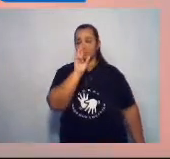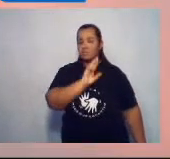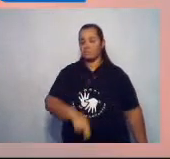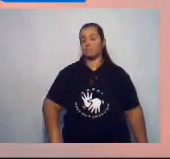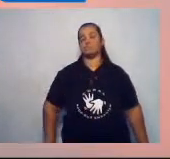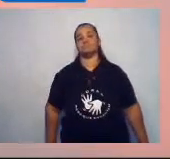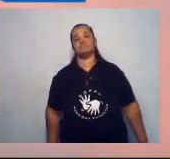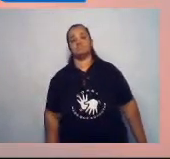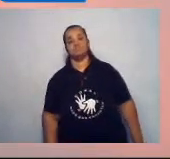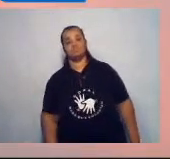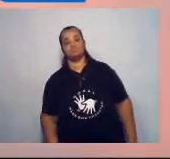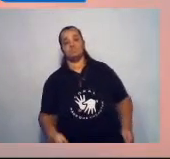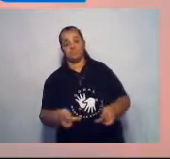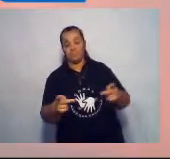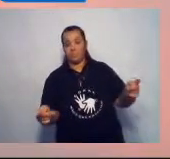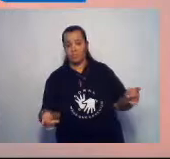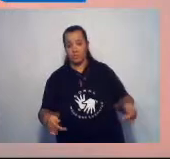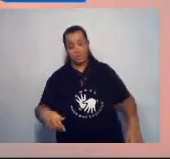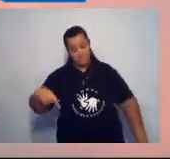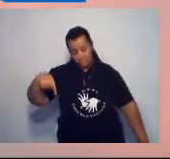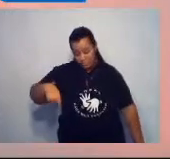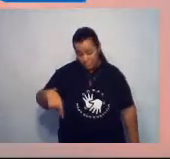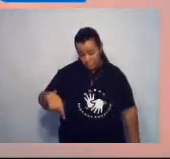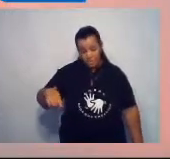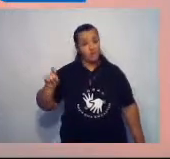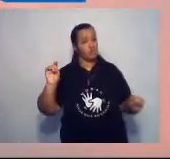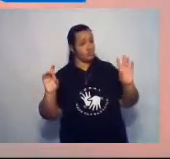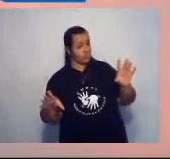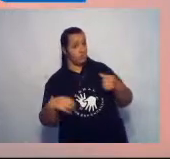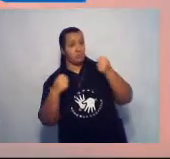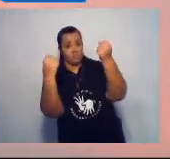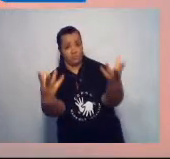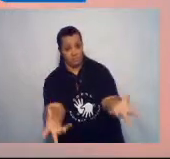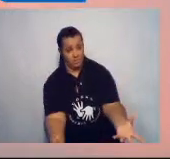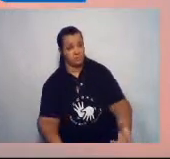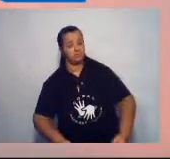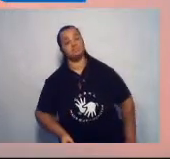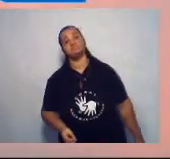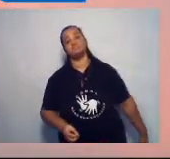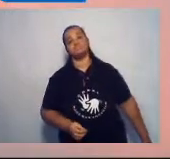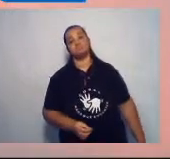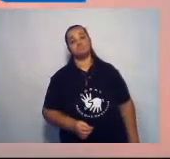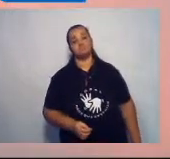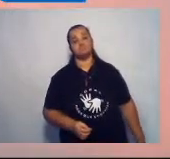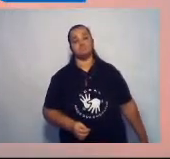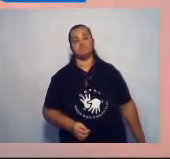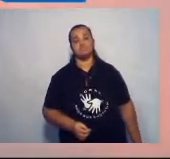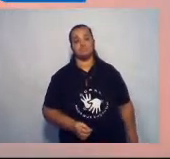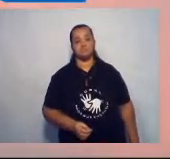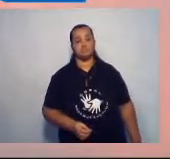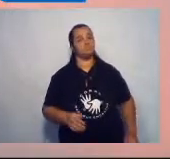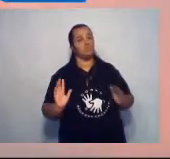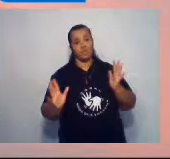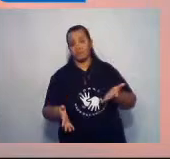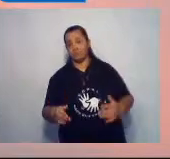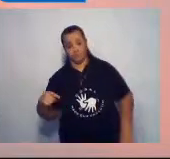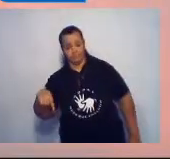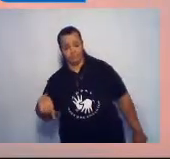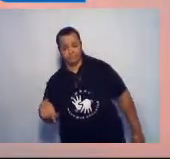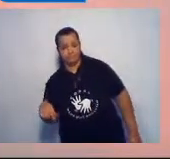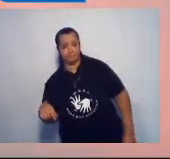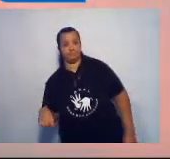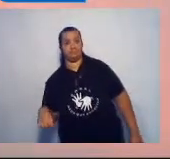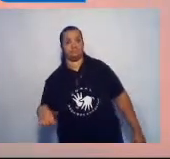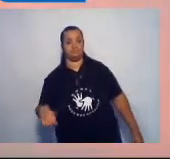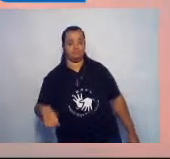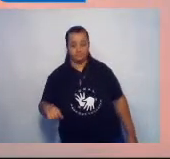Restaurante Pizzaria, tá bem? Esse prêmio é exclusivo para o nosso QR Code. Então você que está doando, colaborando, já vai estar concorrendo a uma pizza